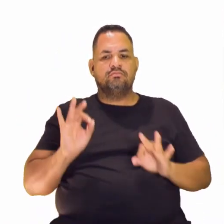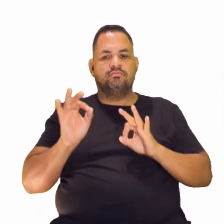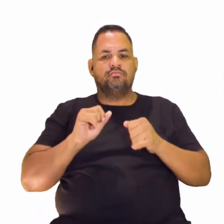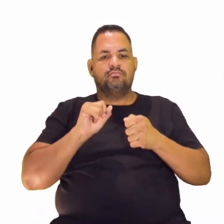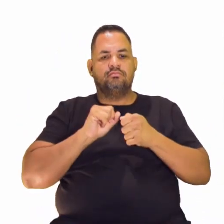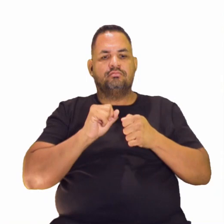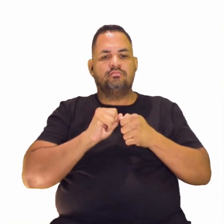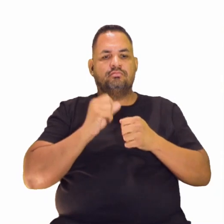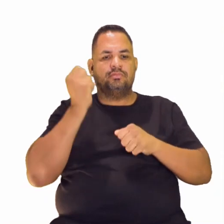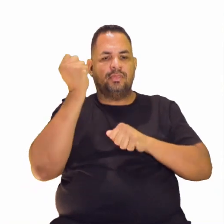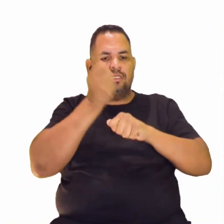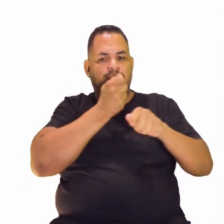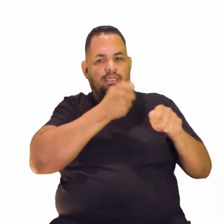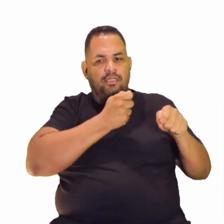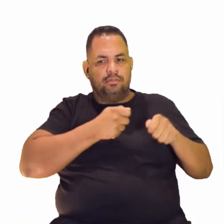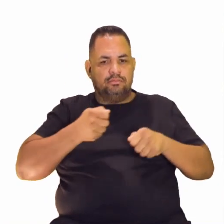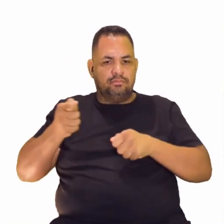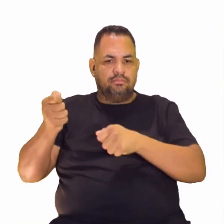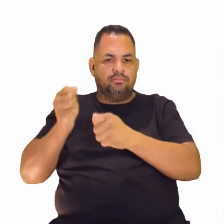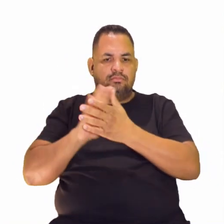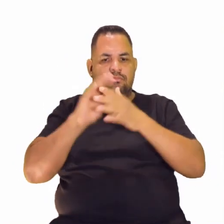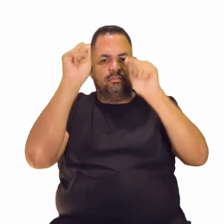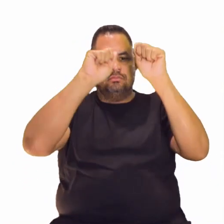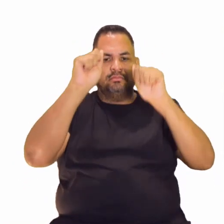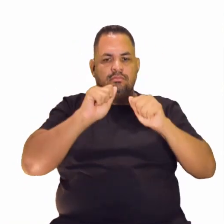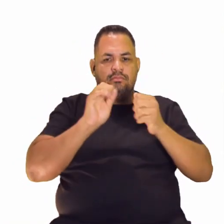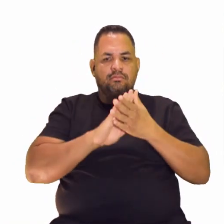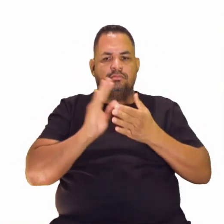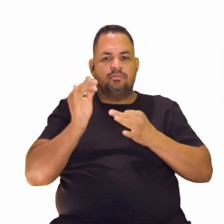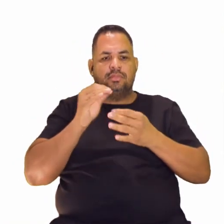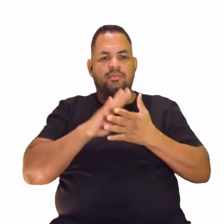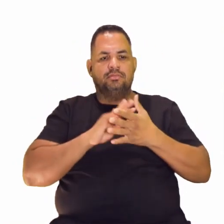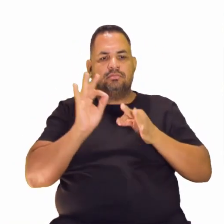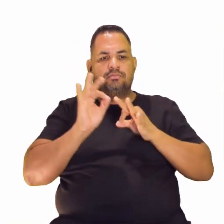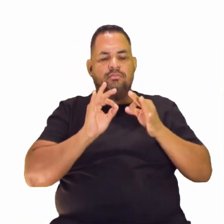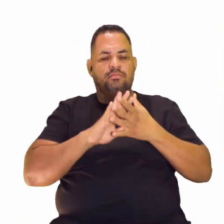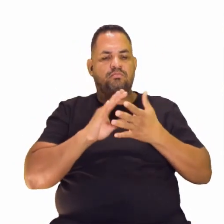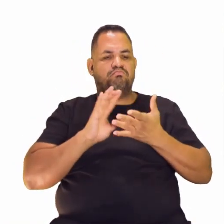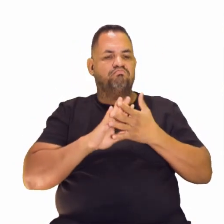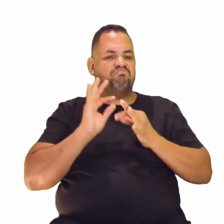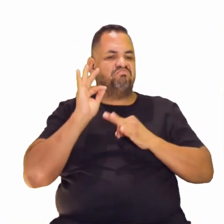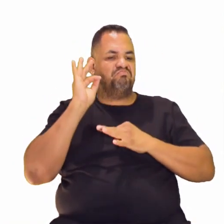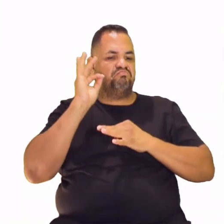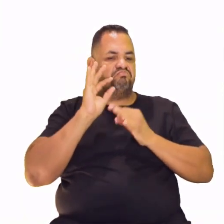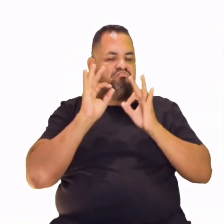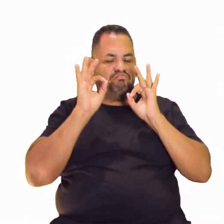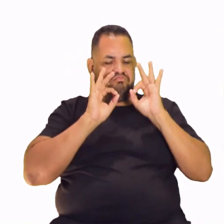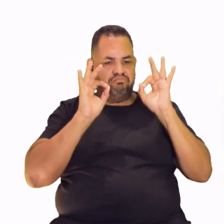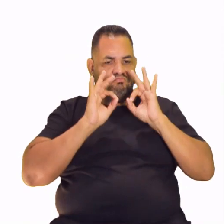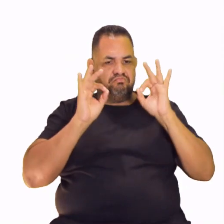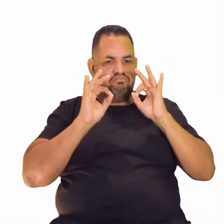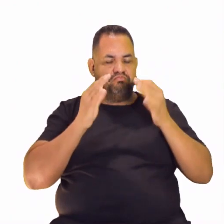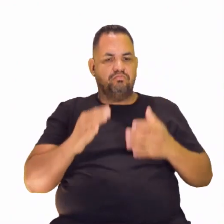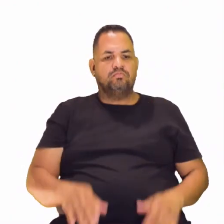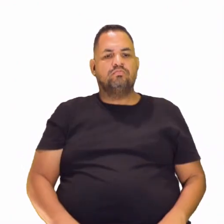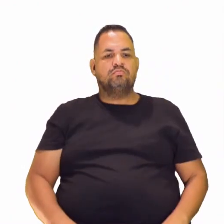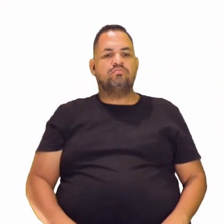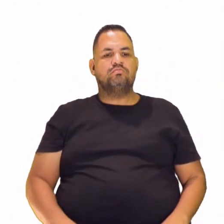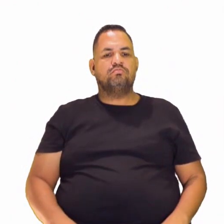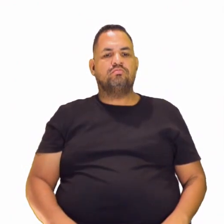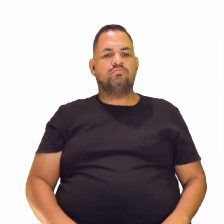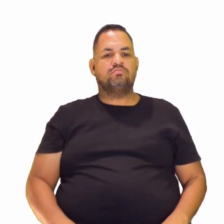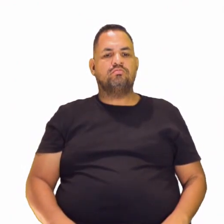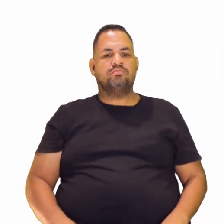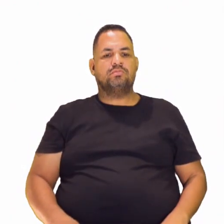para serviços de talha, escultura e moldes de peça de luxo